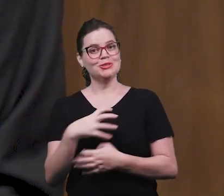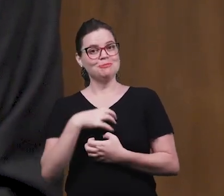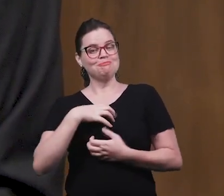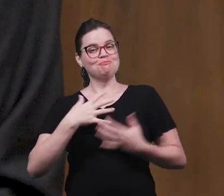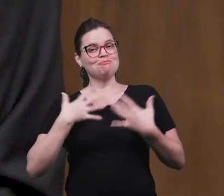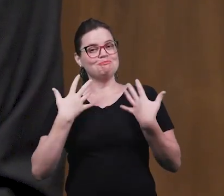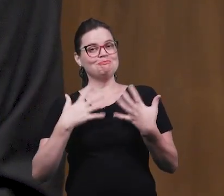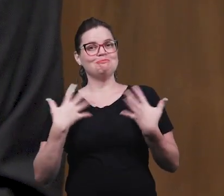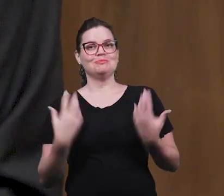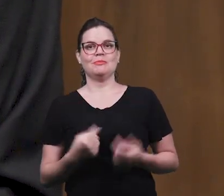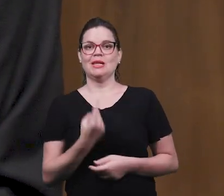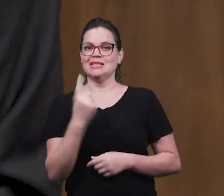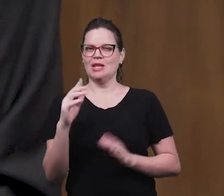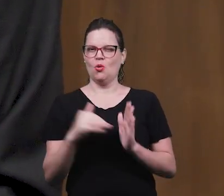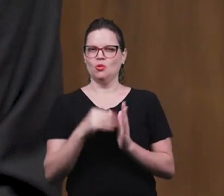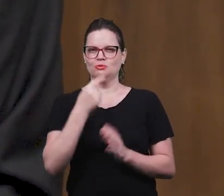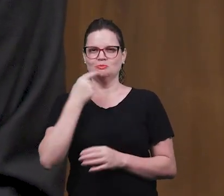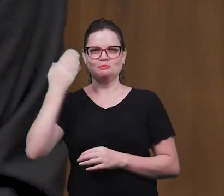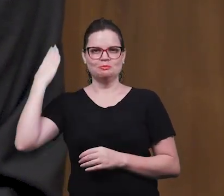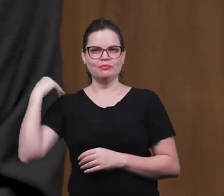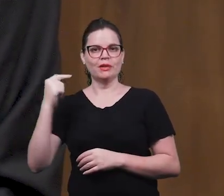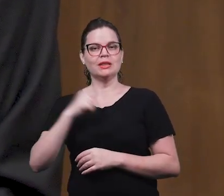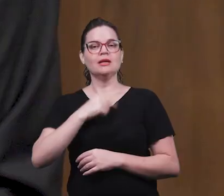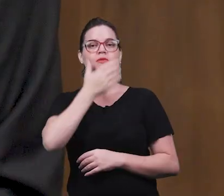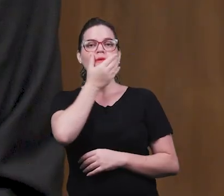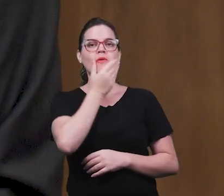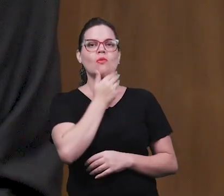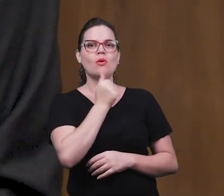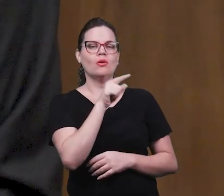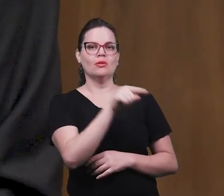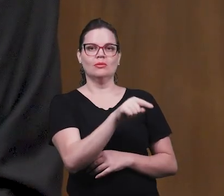última missão, nós encontramos um senhor